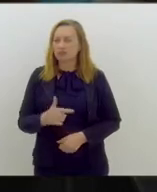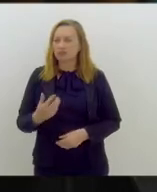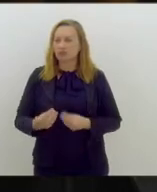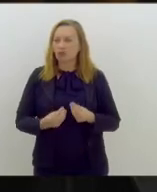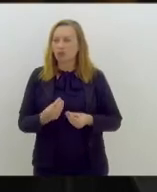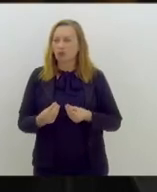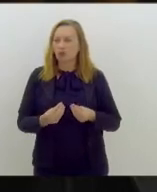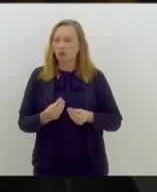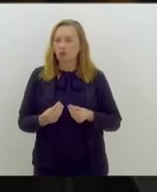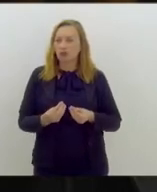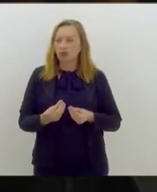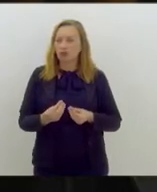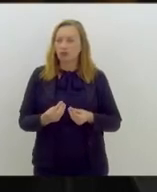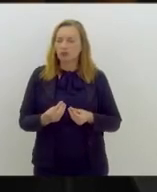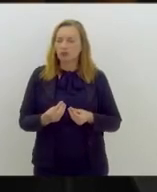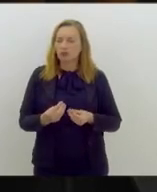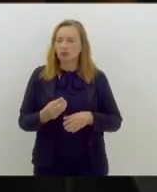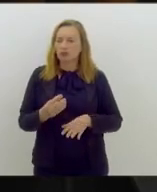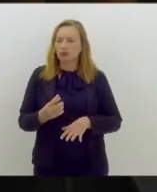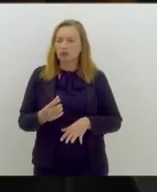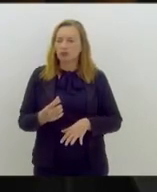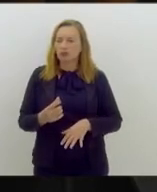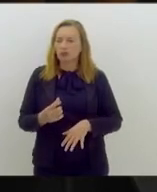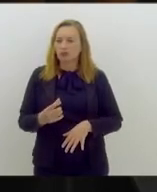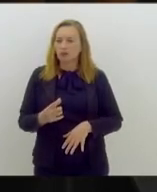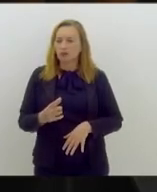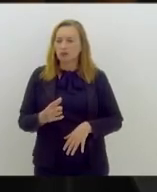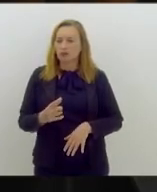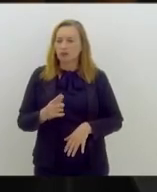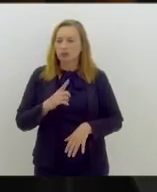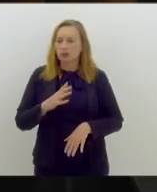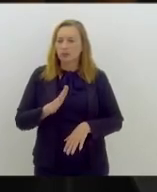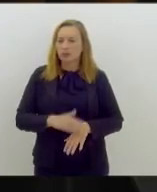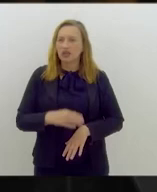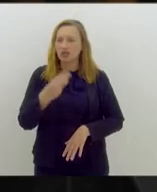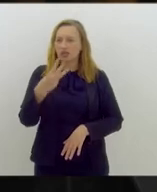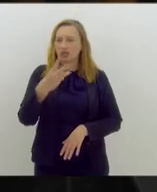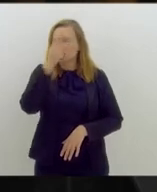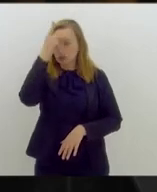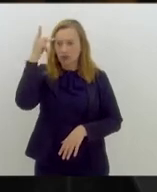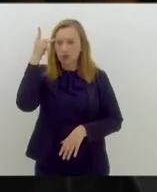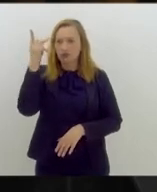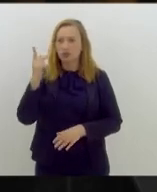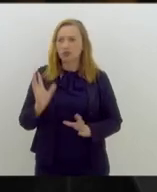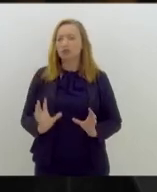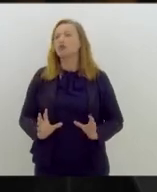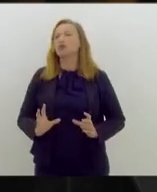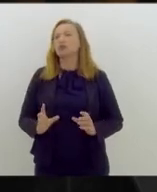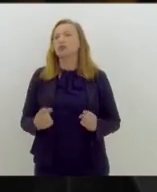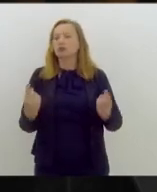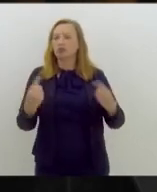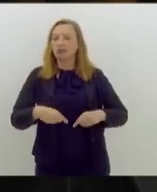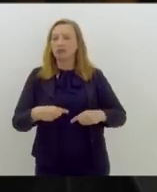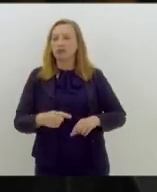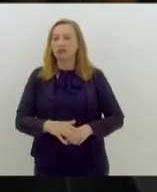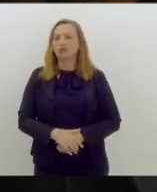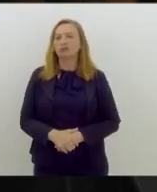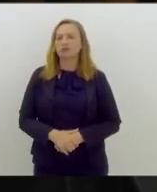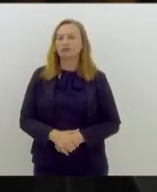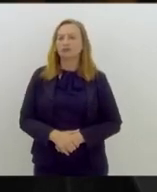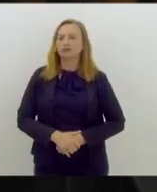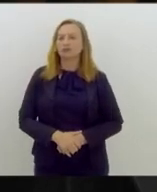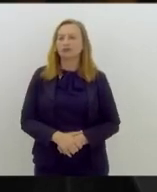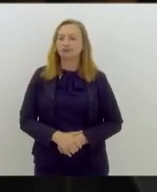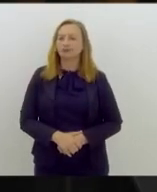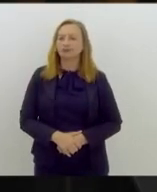ponto de fazer mais de dois dígitos na campanha presidencial Este é o